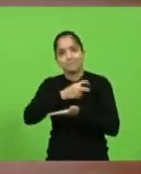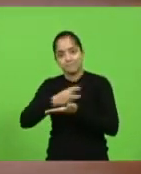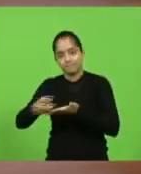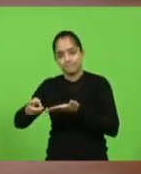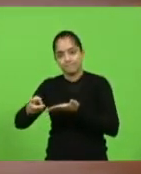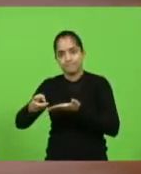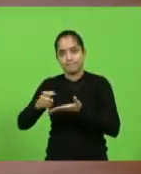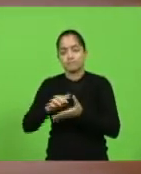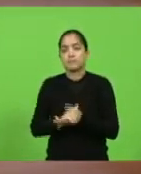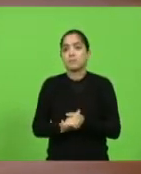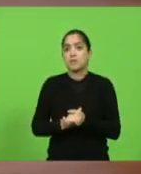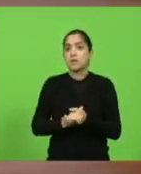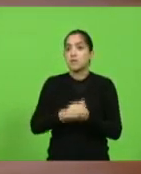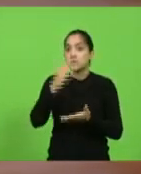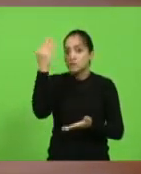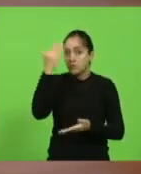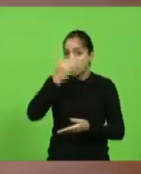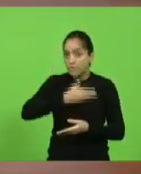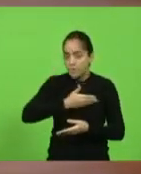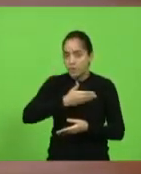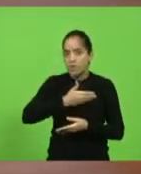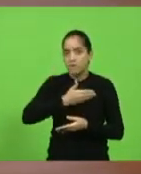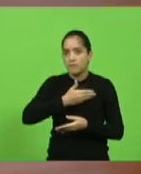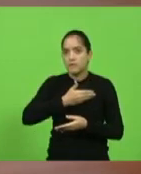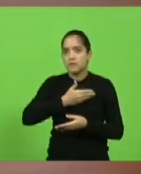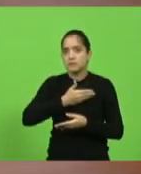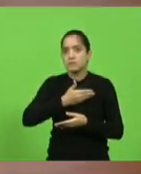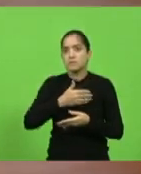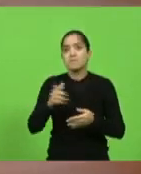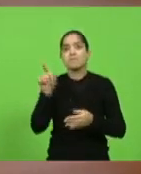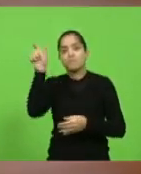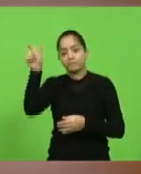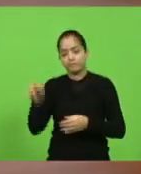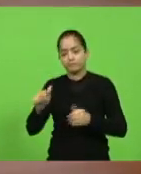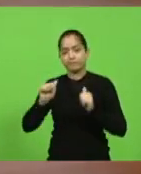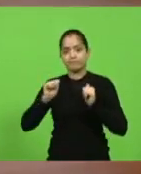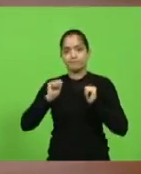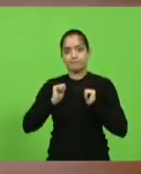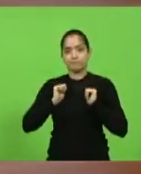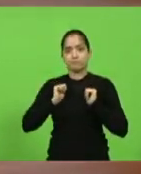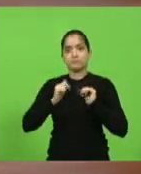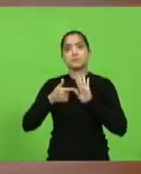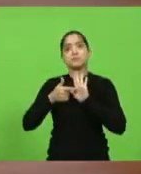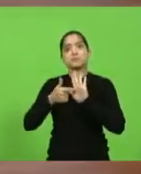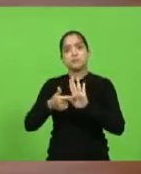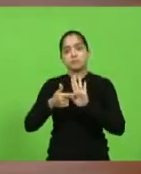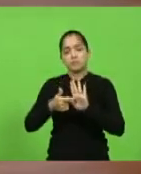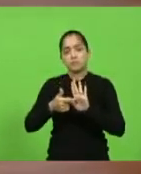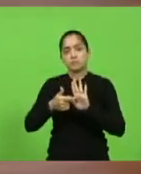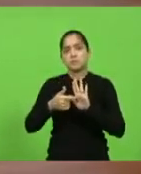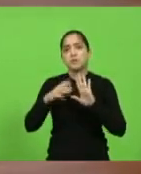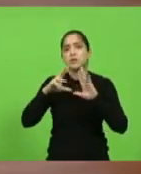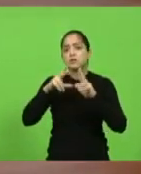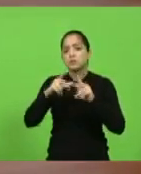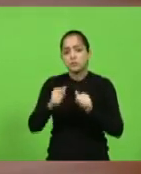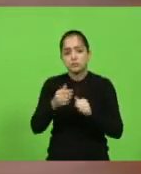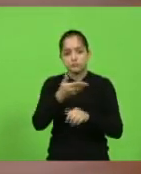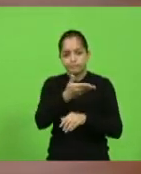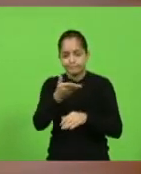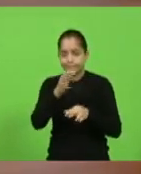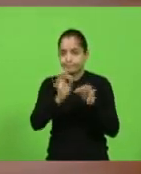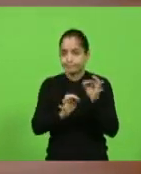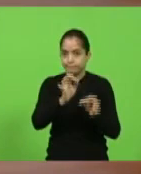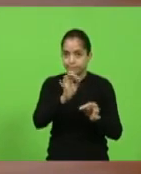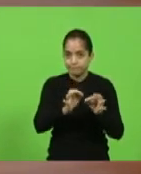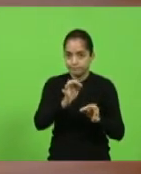E são provas contundentes da omissão do governador. E creio que todos os nobres julgadores desse